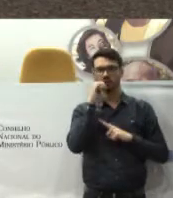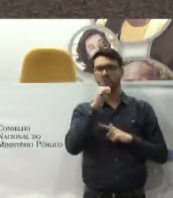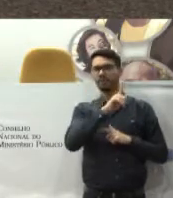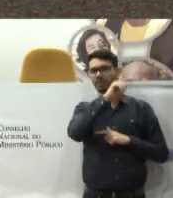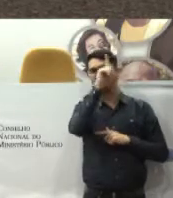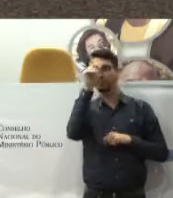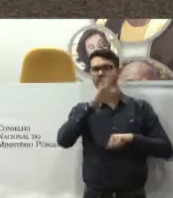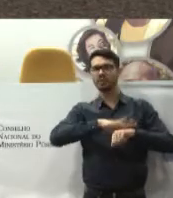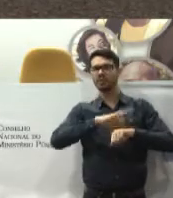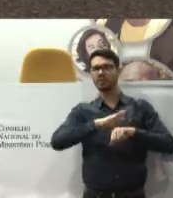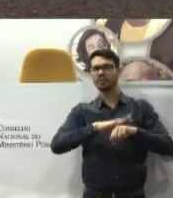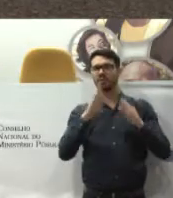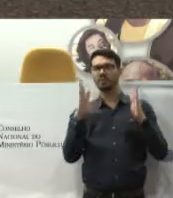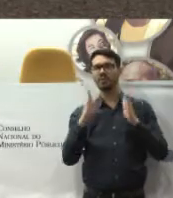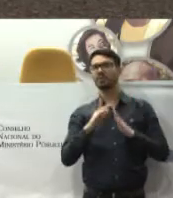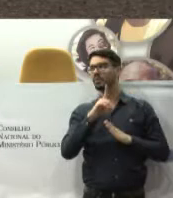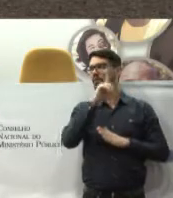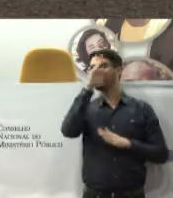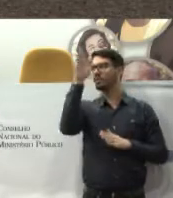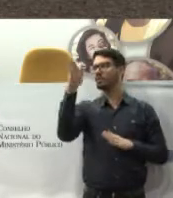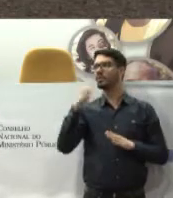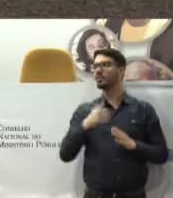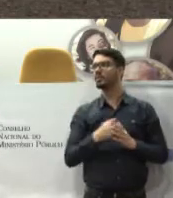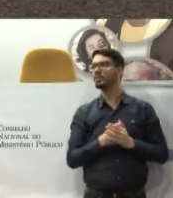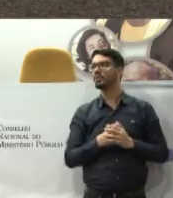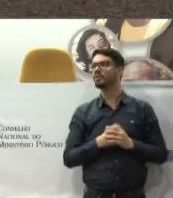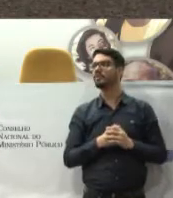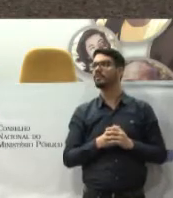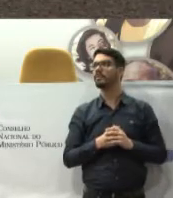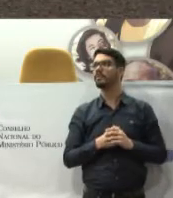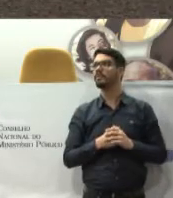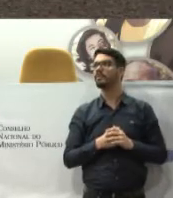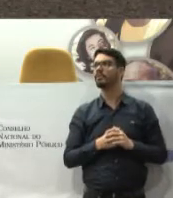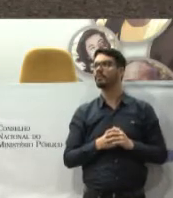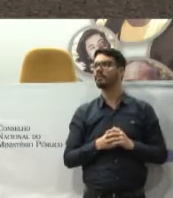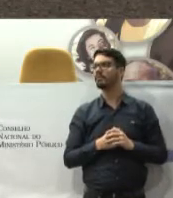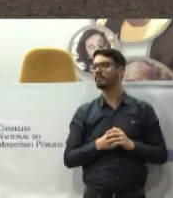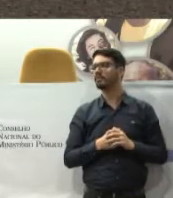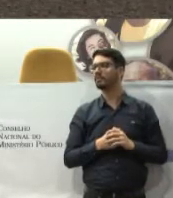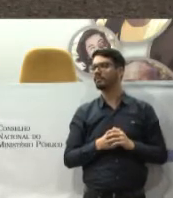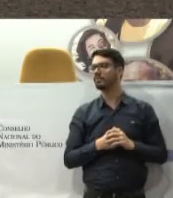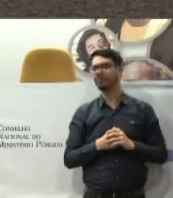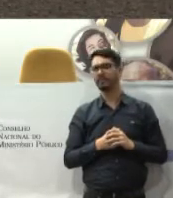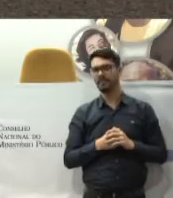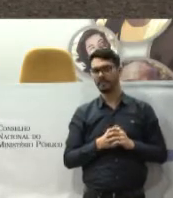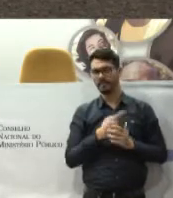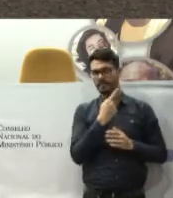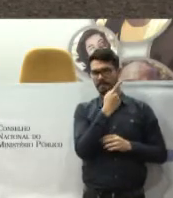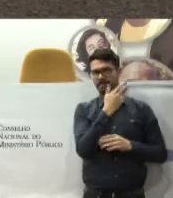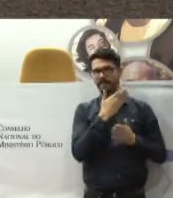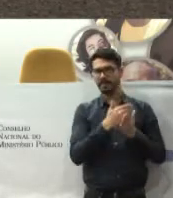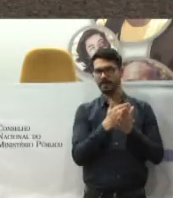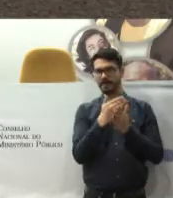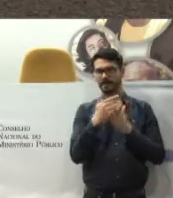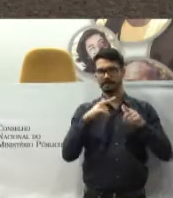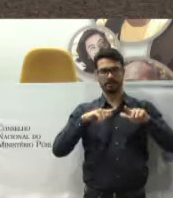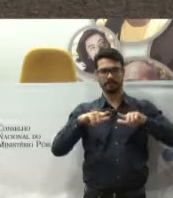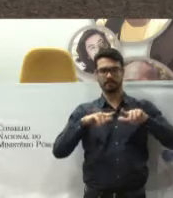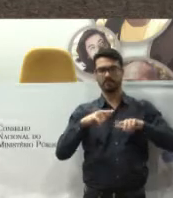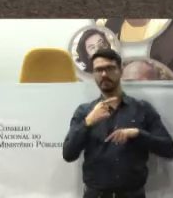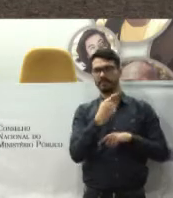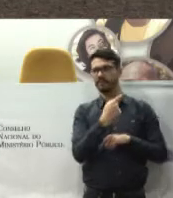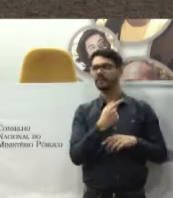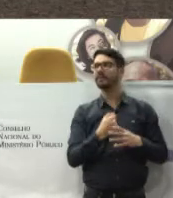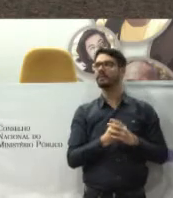num curto período de tempo. O que eu quero mostrar aqui para vocês, e acho que isso vai introduzir bem o trabalho do